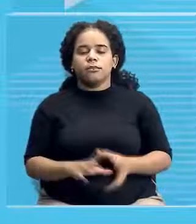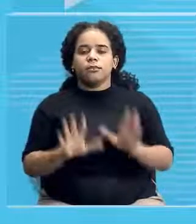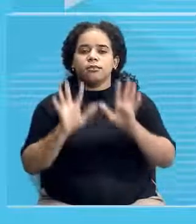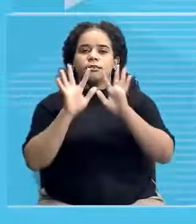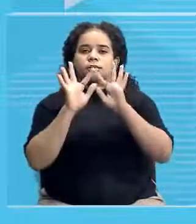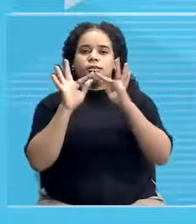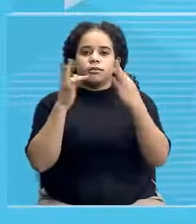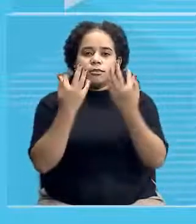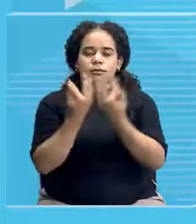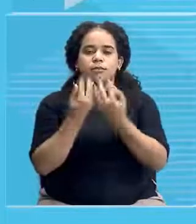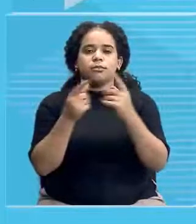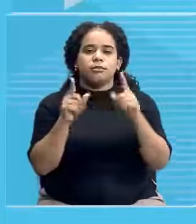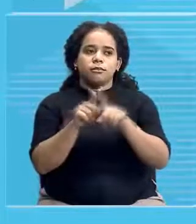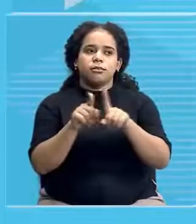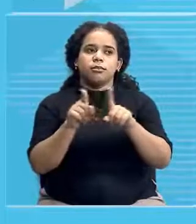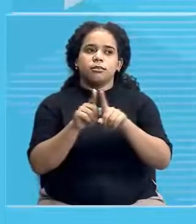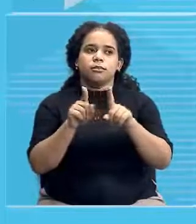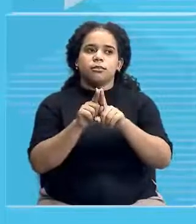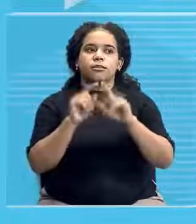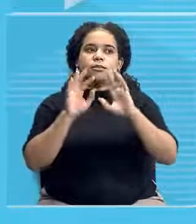a escola